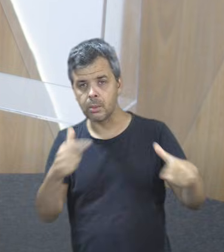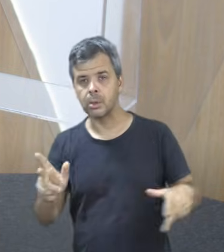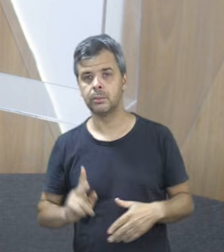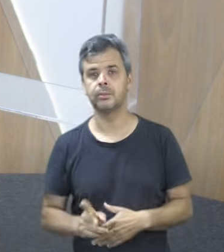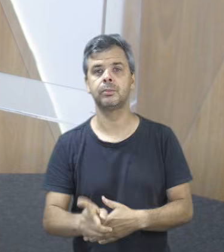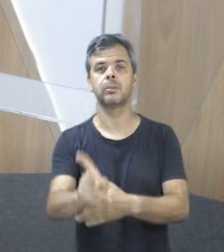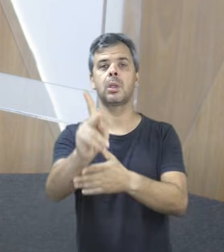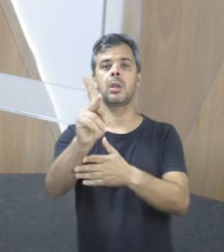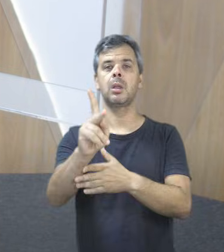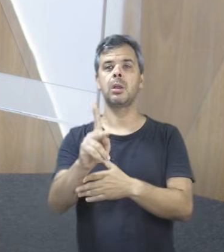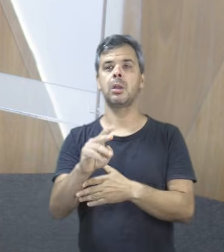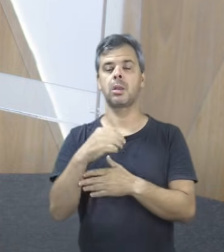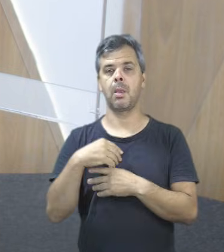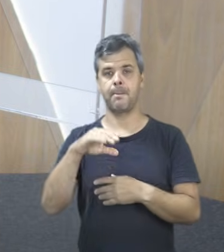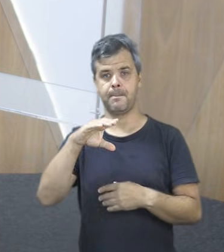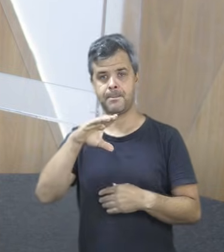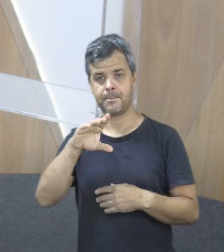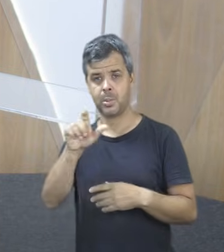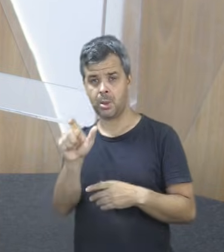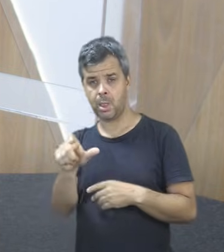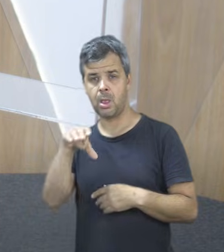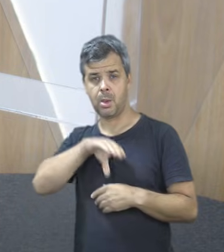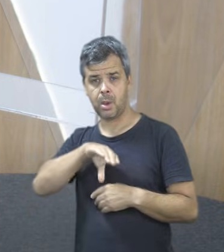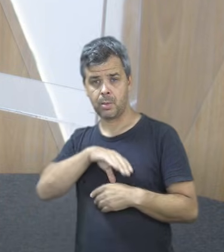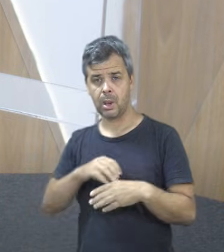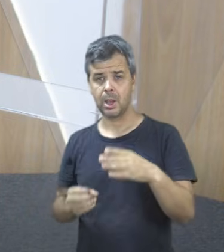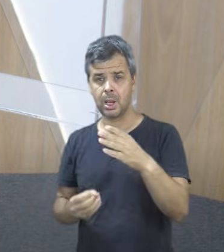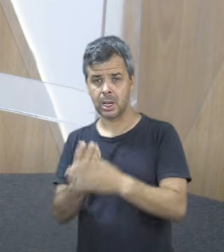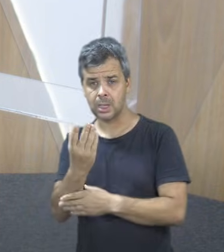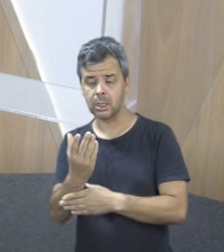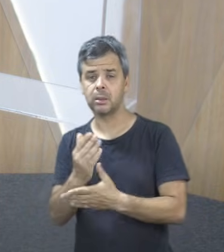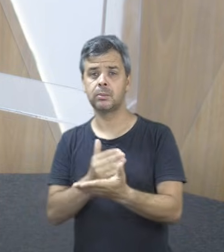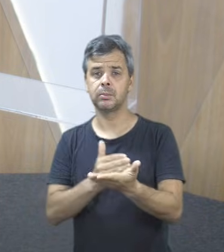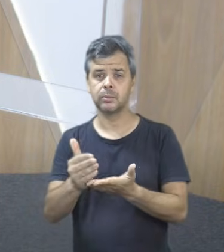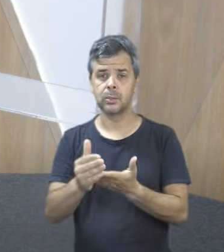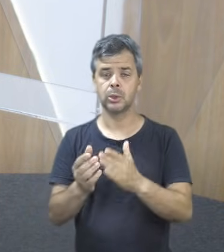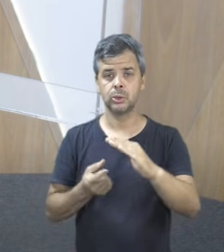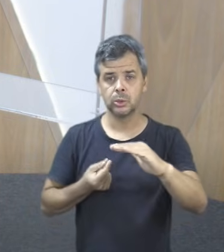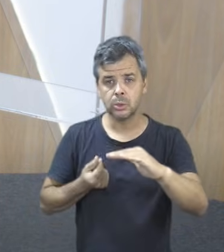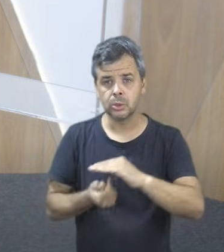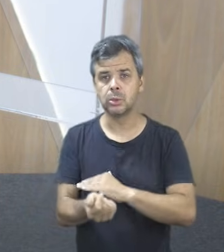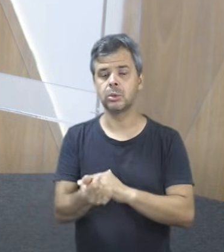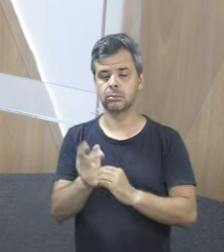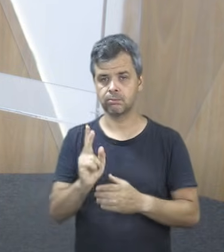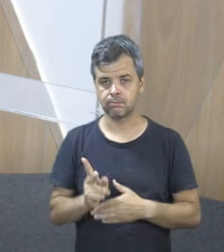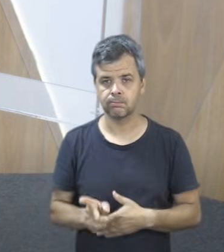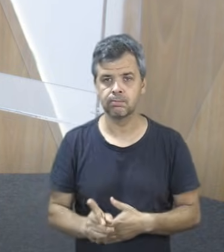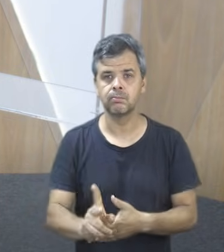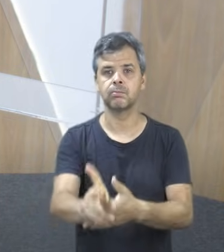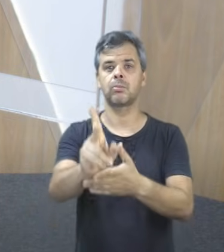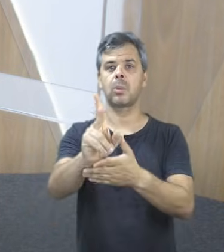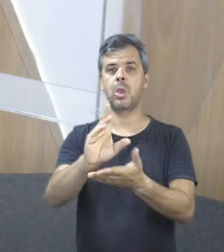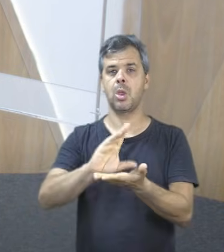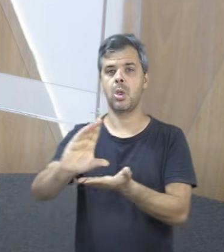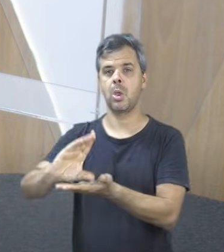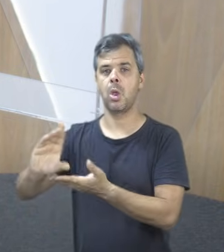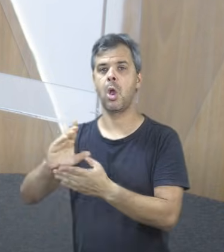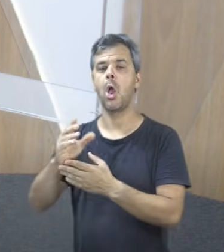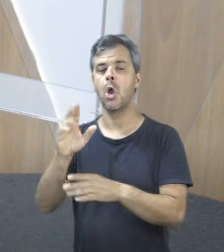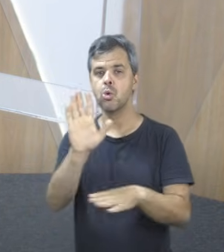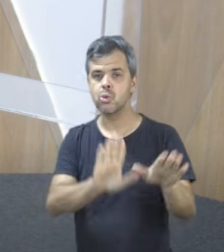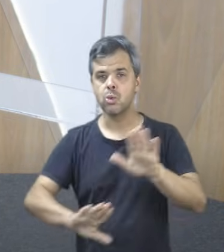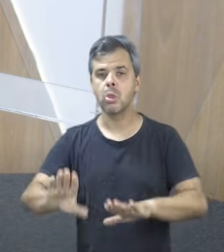Sempre, na sigla em português. A iniciativa foi criada para garantir financiamento permanente destinado à preservação